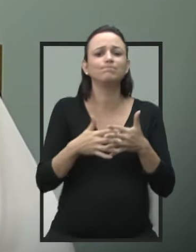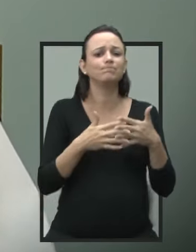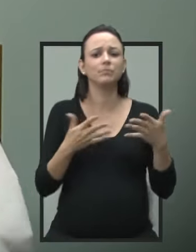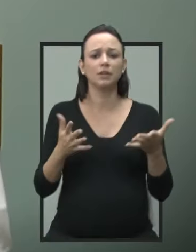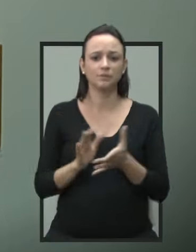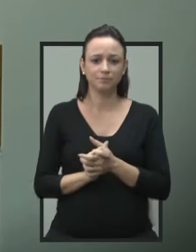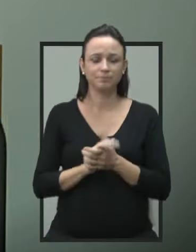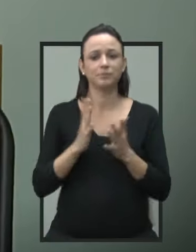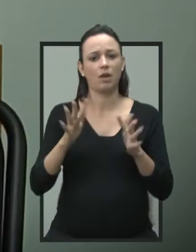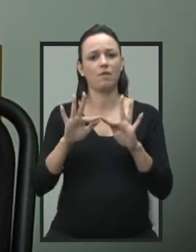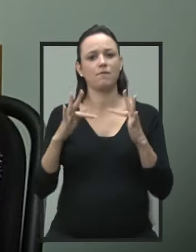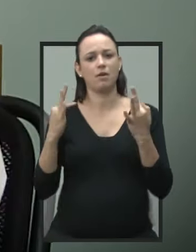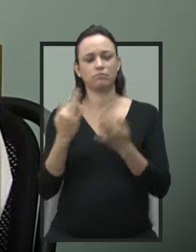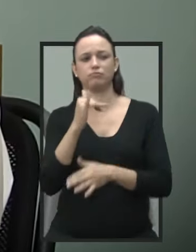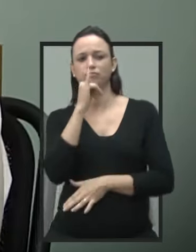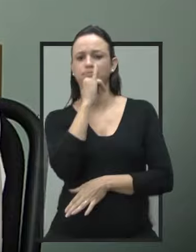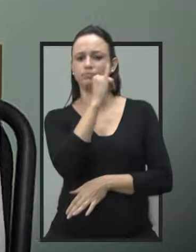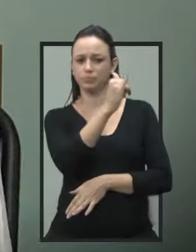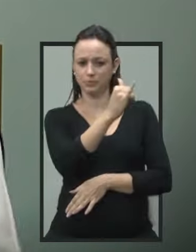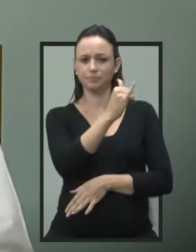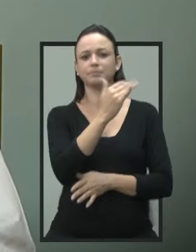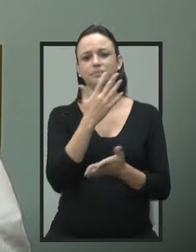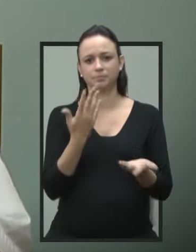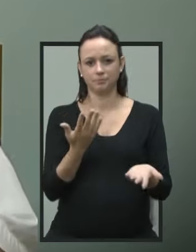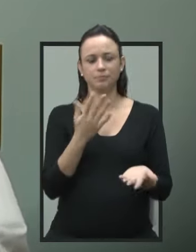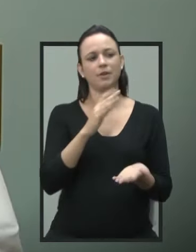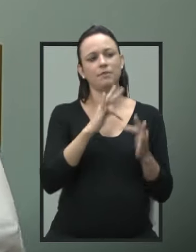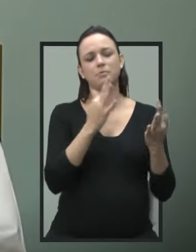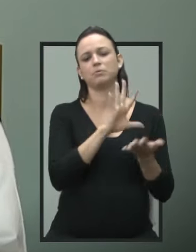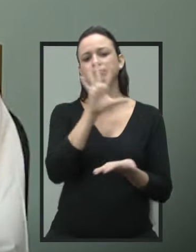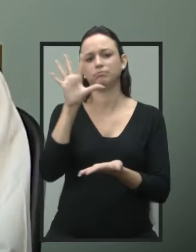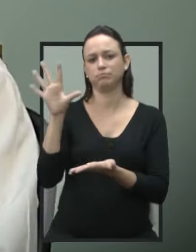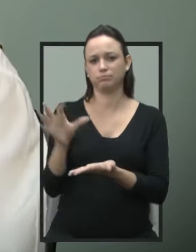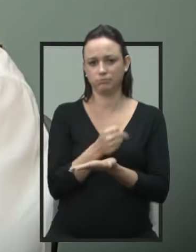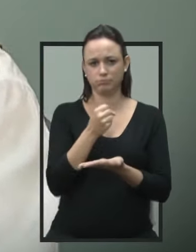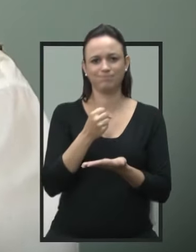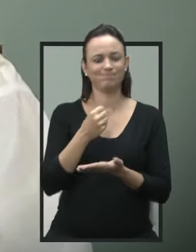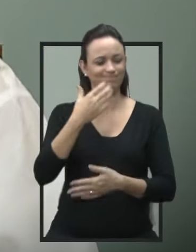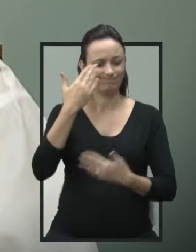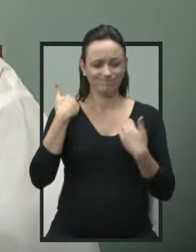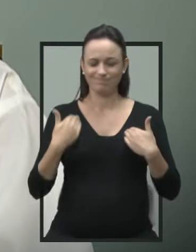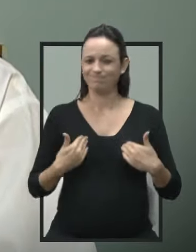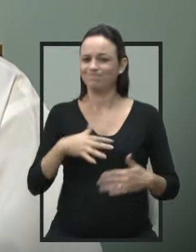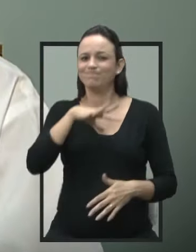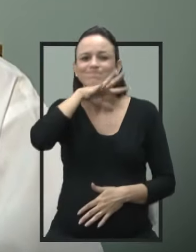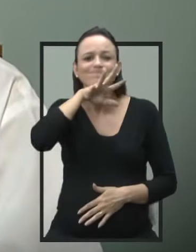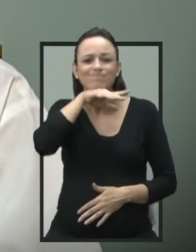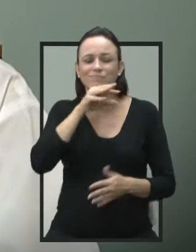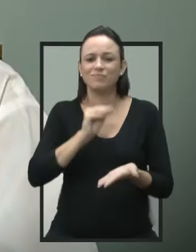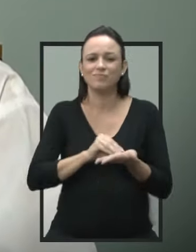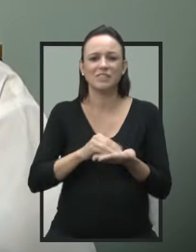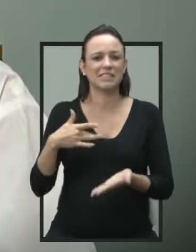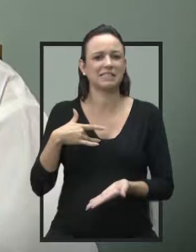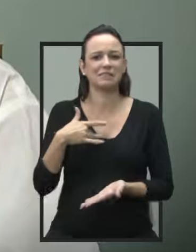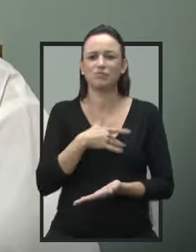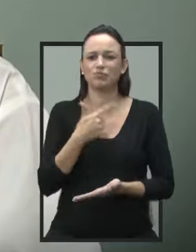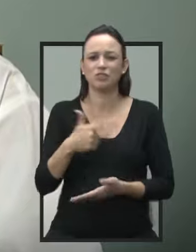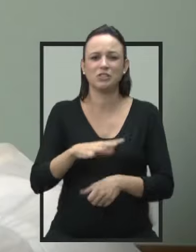Então, a família foi notificada e foi resgatado em péssimas condições. de